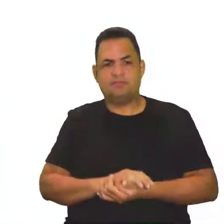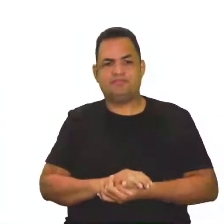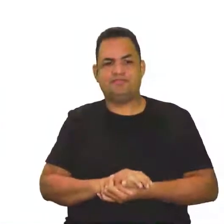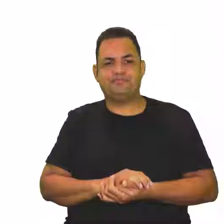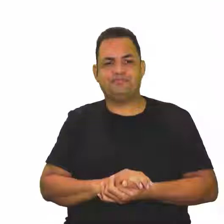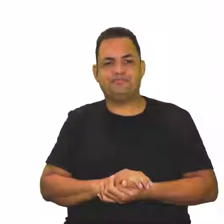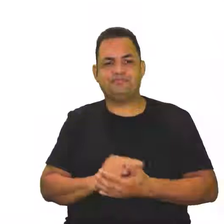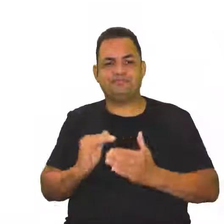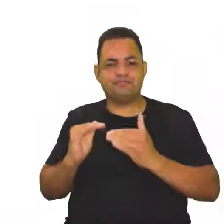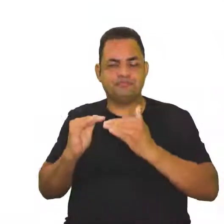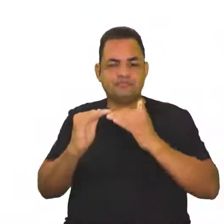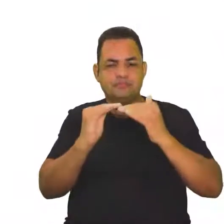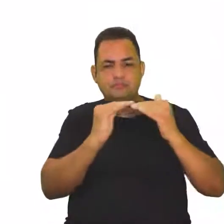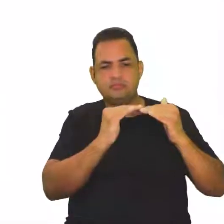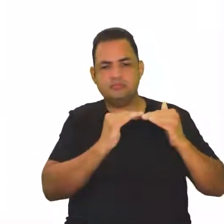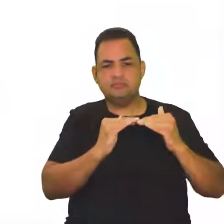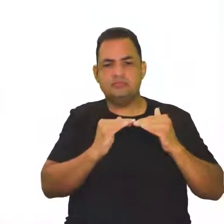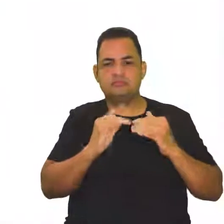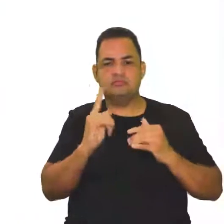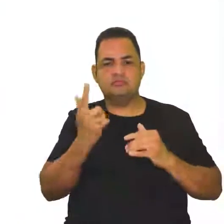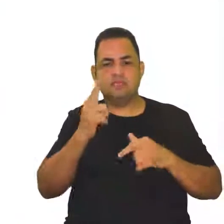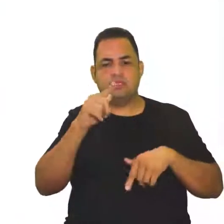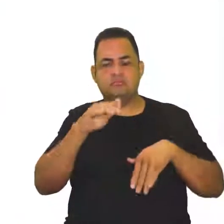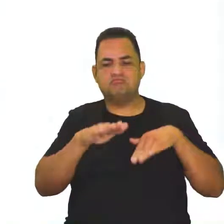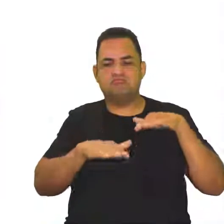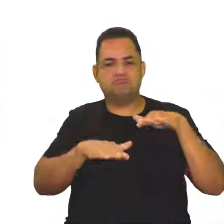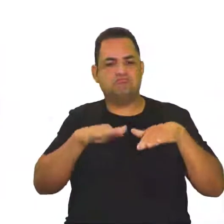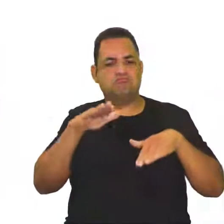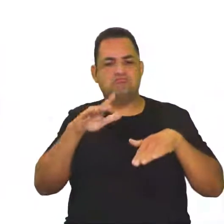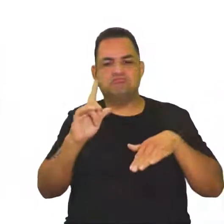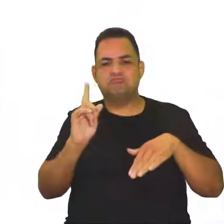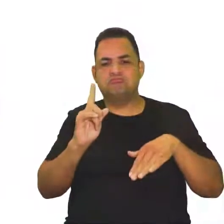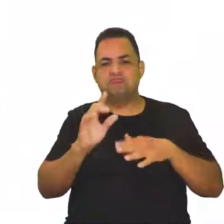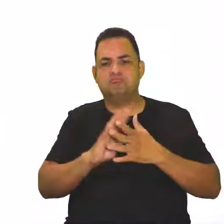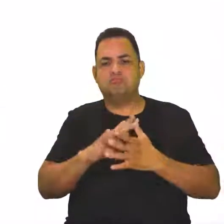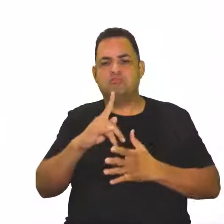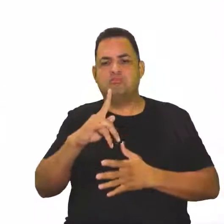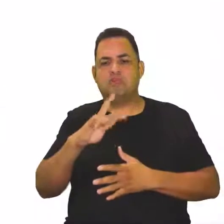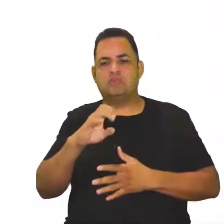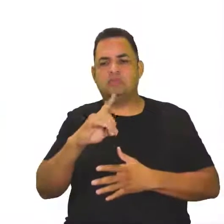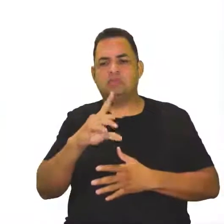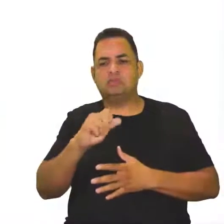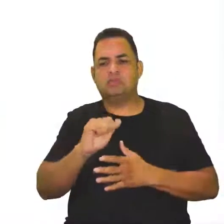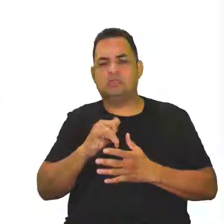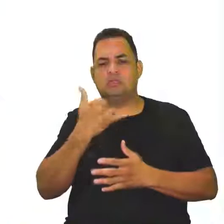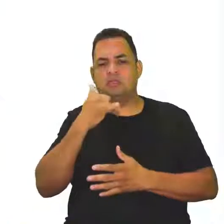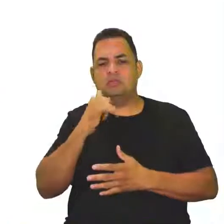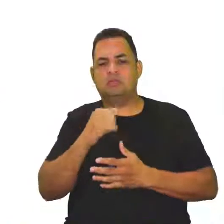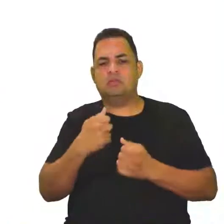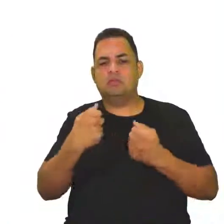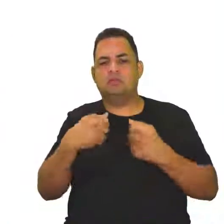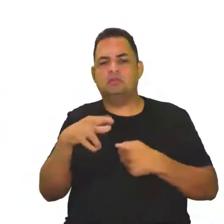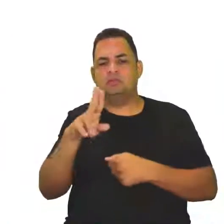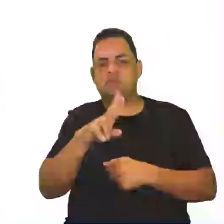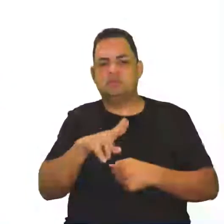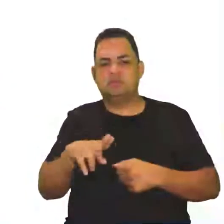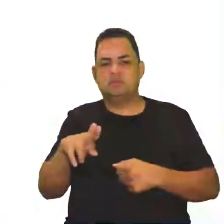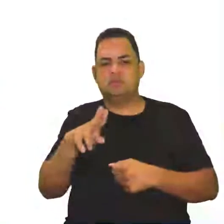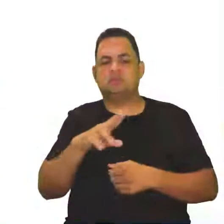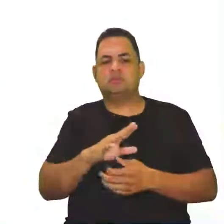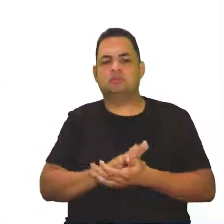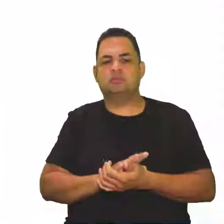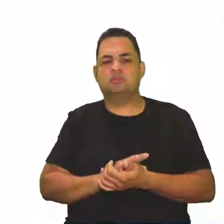um padrão invariável de potencial elétrico e, por isso, pode ser adotada como